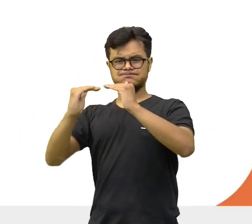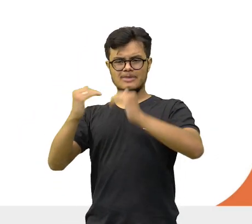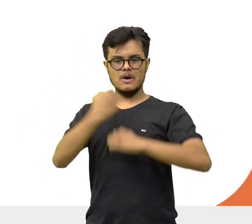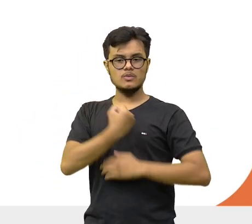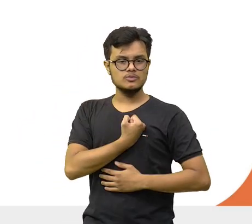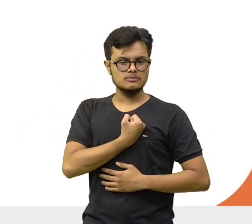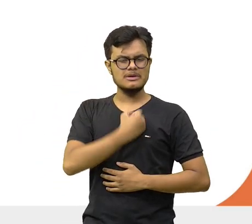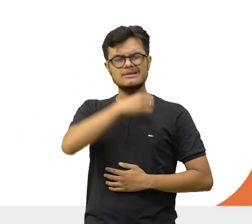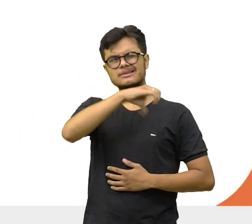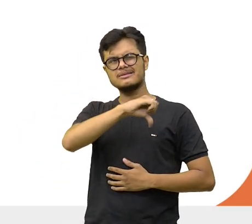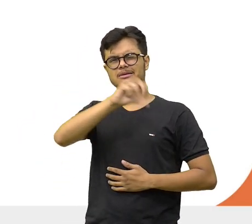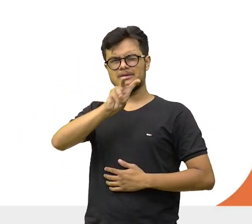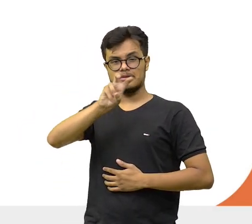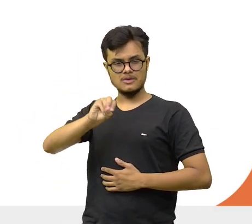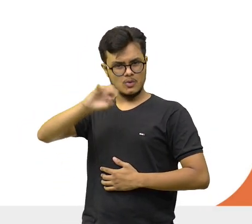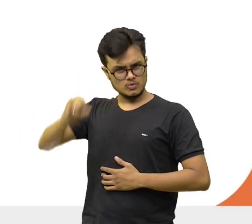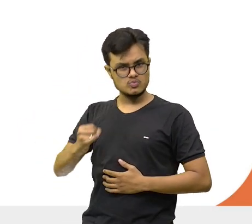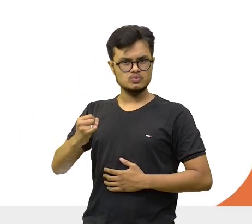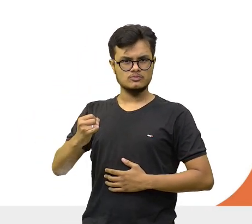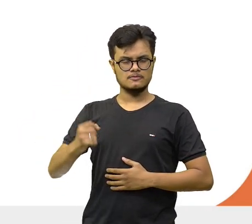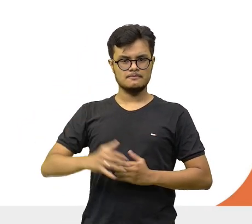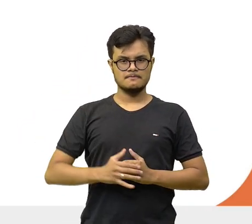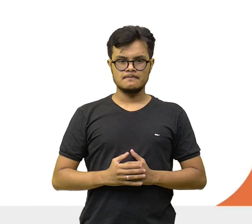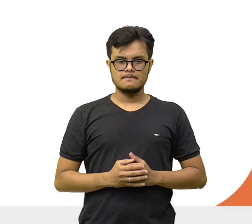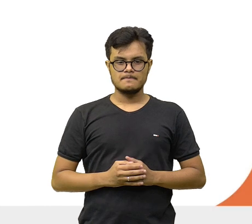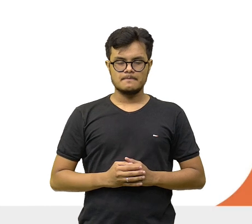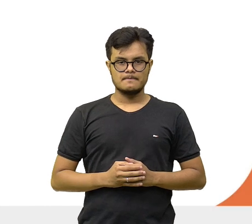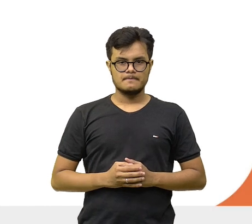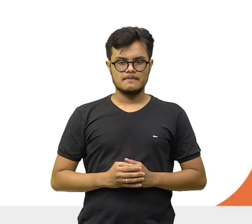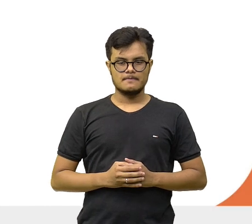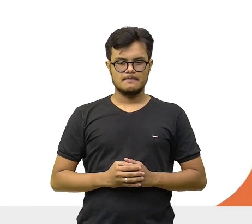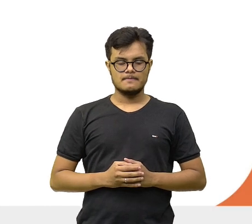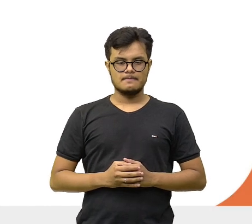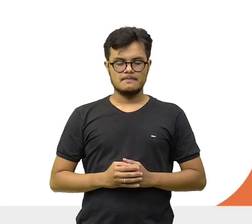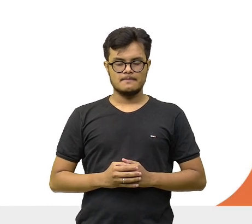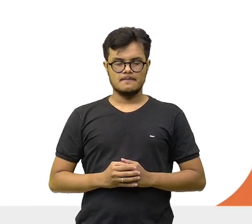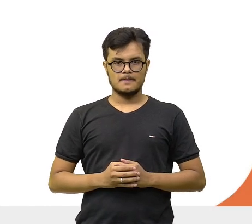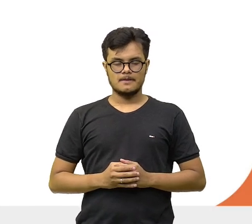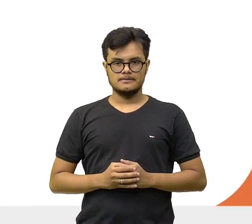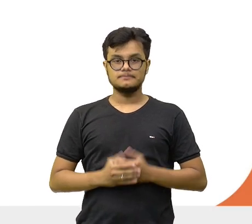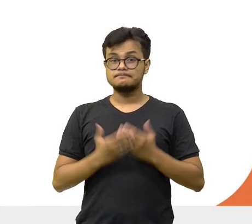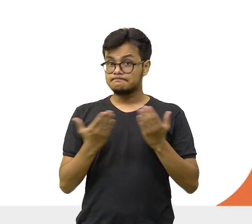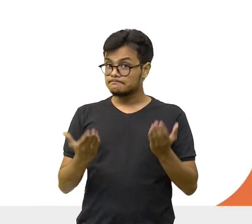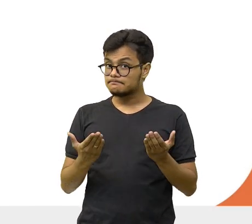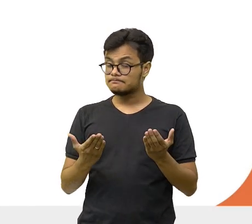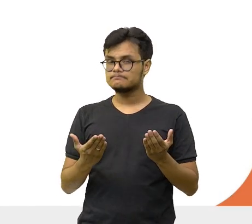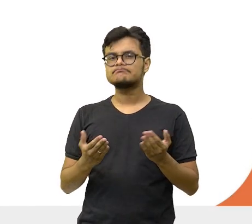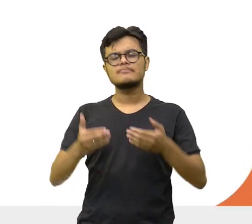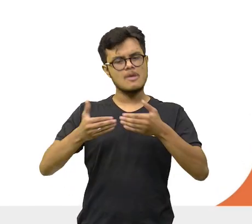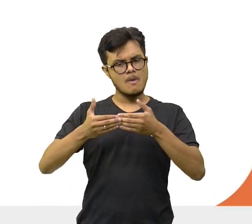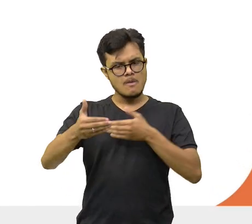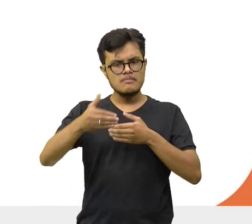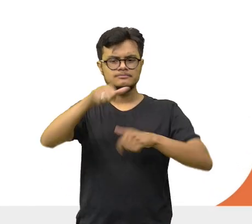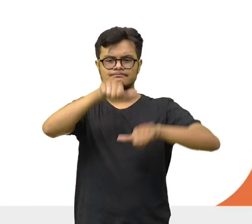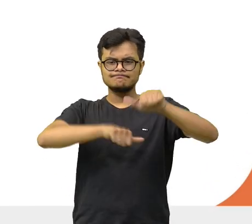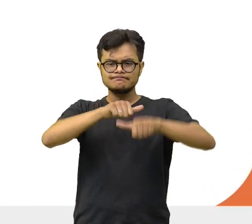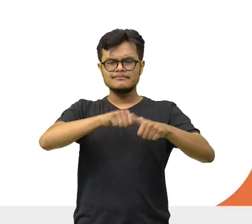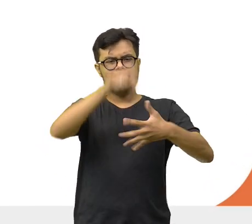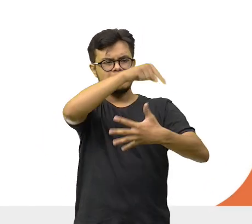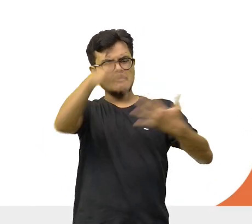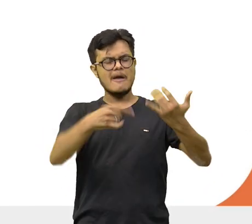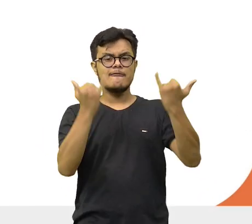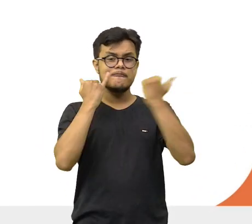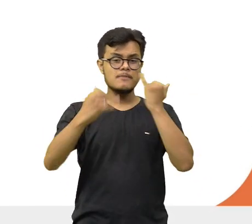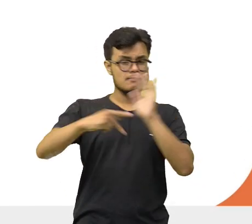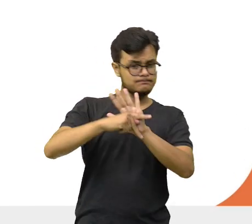máximo é 950 joules. E a partir daí, eu tenho que analisar quais são os outros